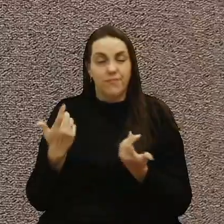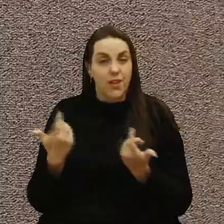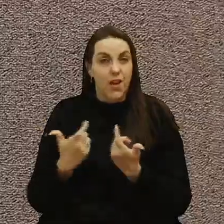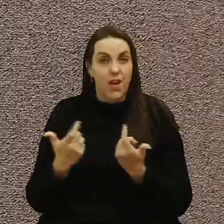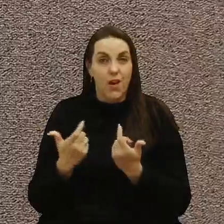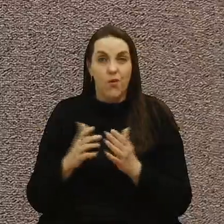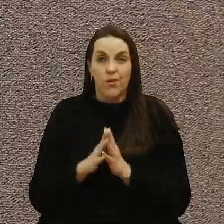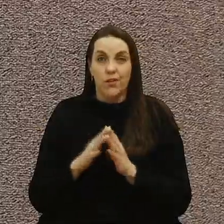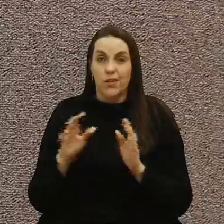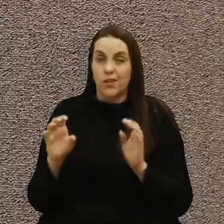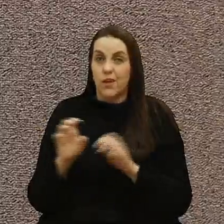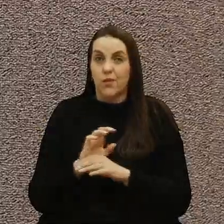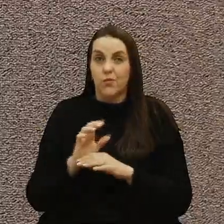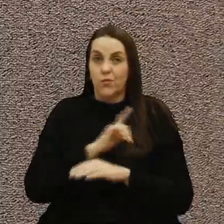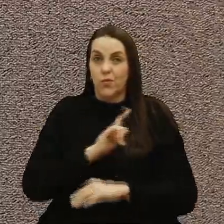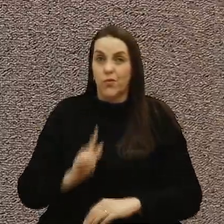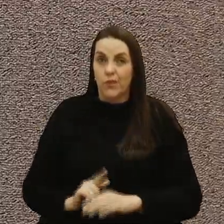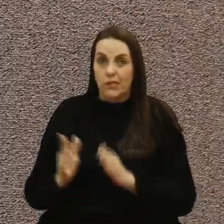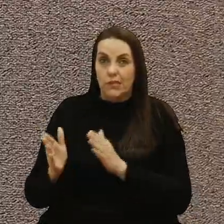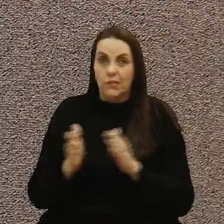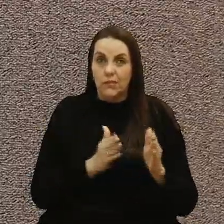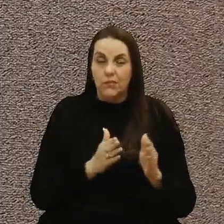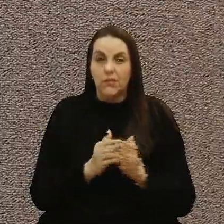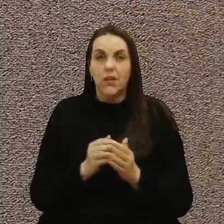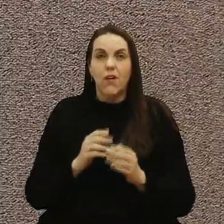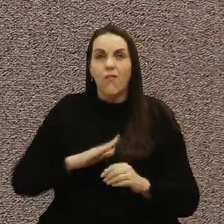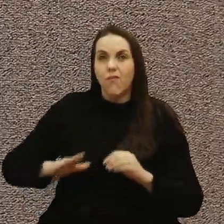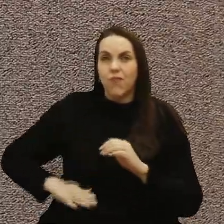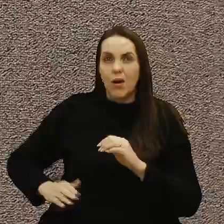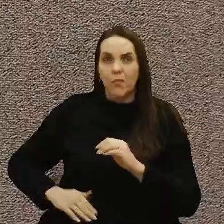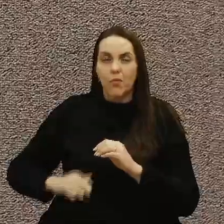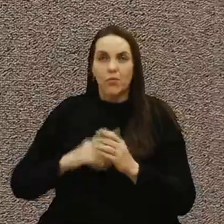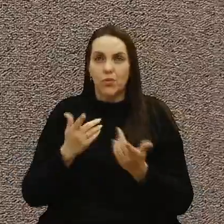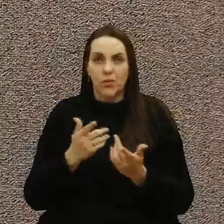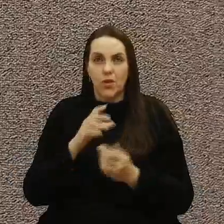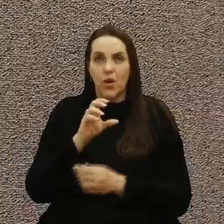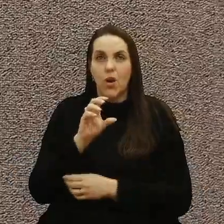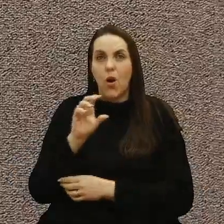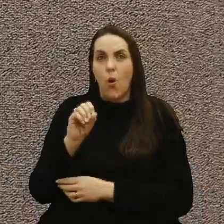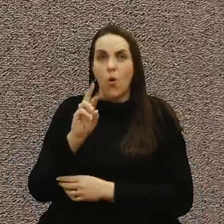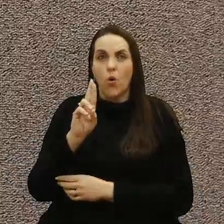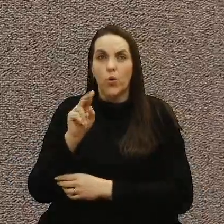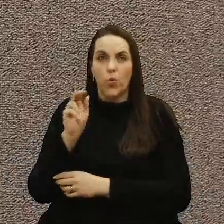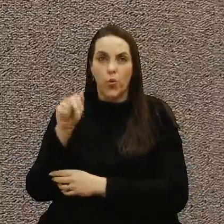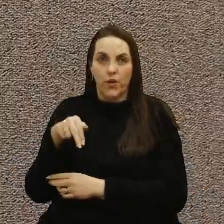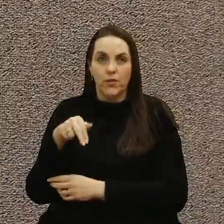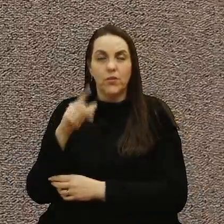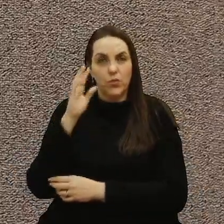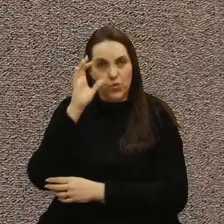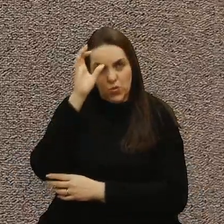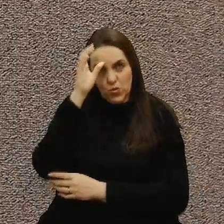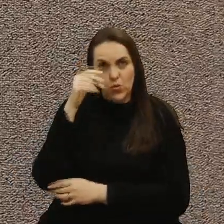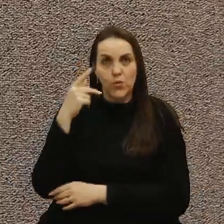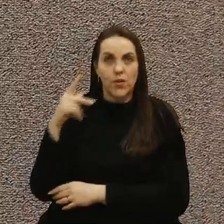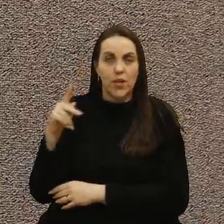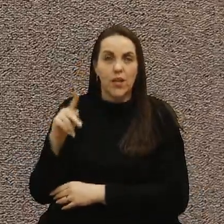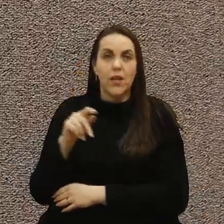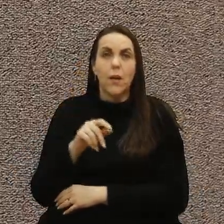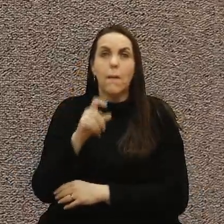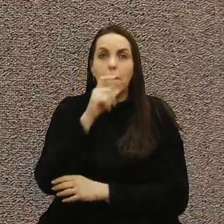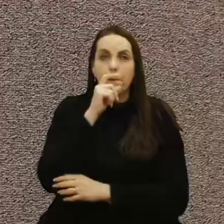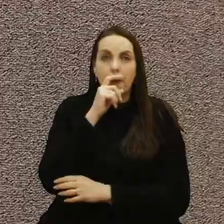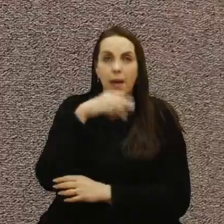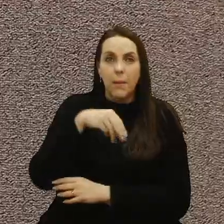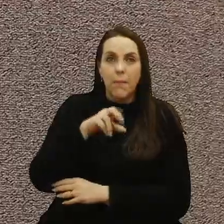paralelo. A gente tem vagabundos e marginais como o Oruan, né, que o tio dele, né, além do pai dele, que é o Marcinho VP, que foi o